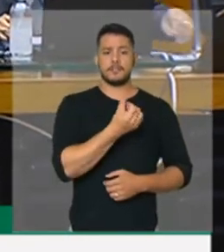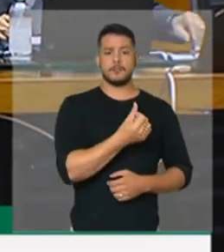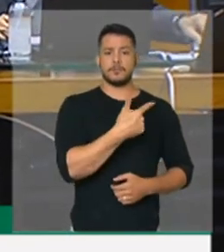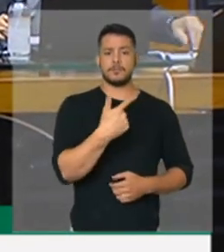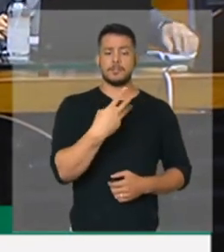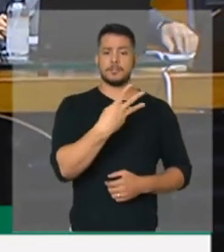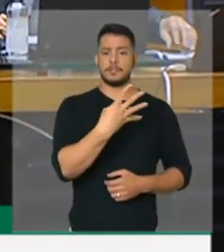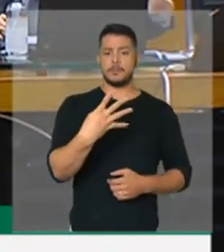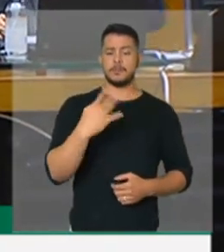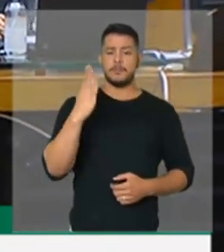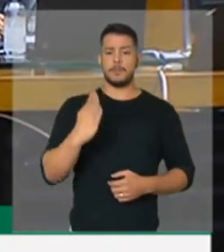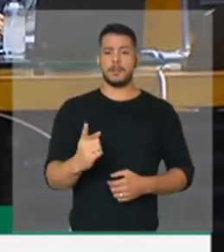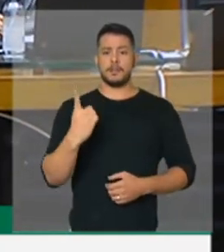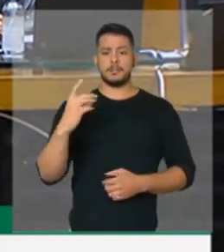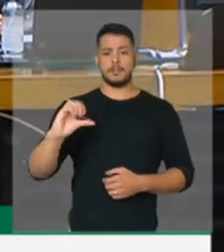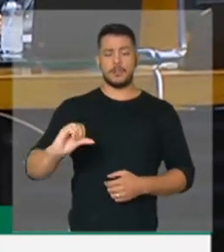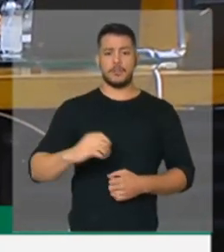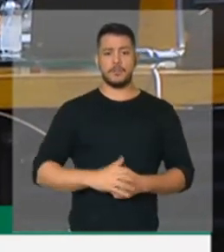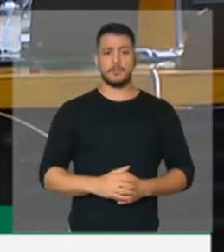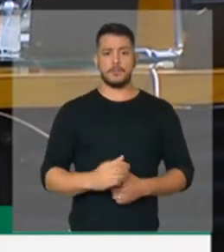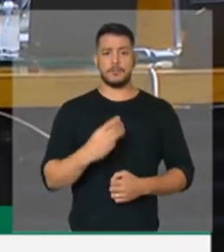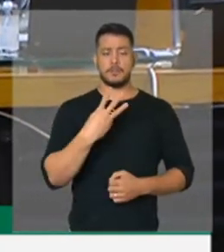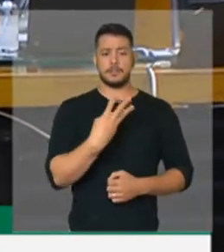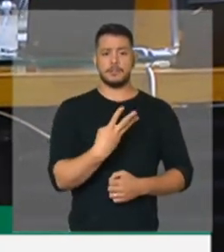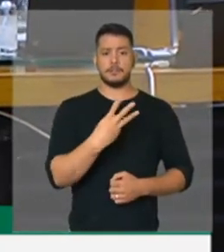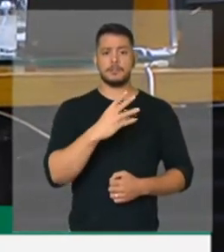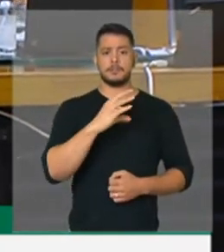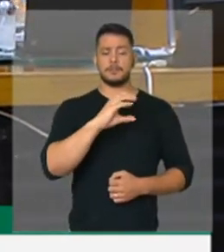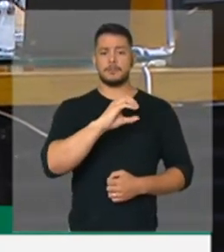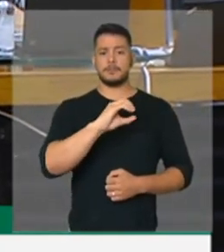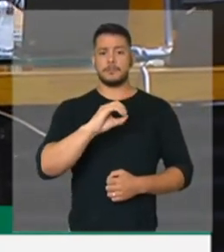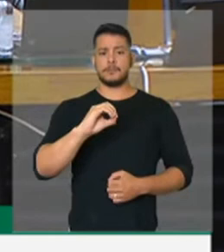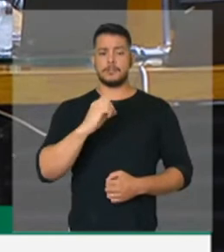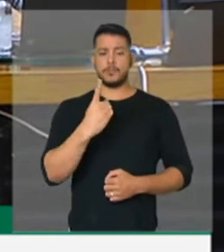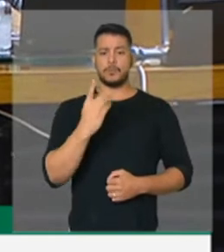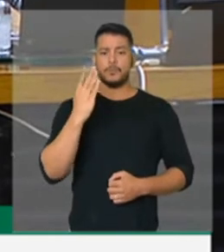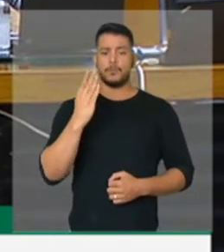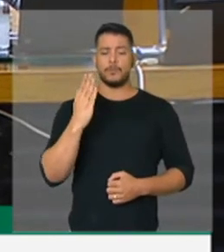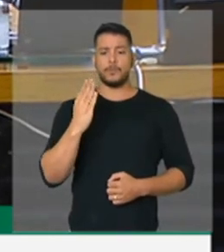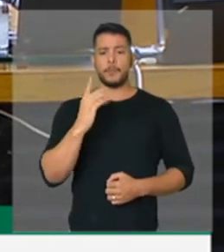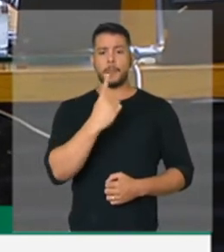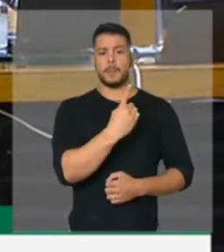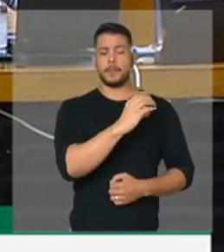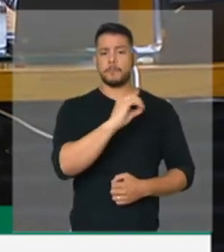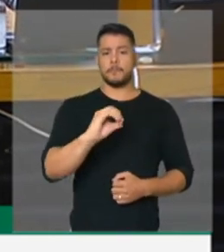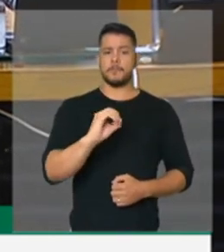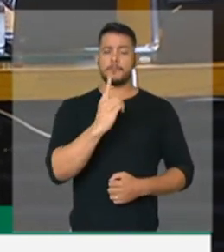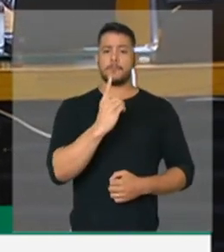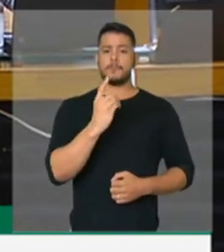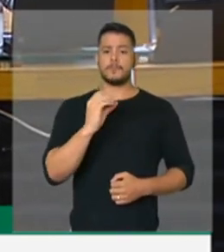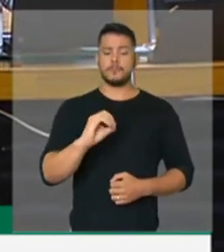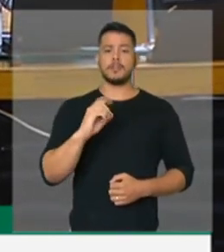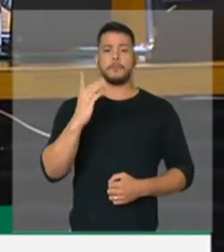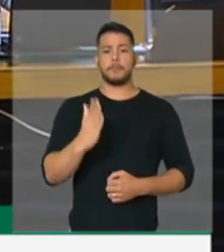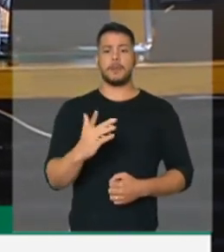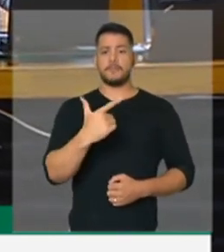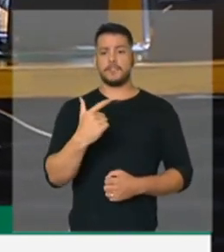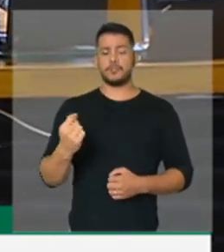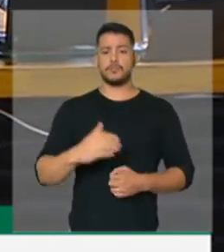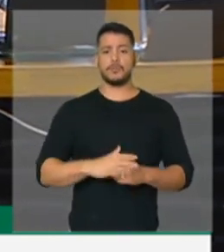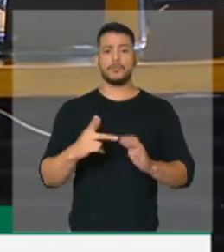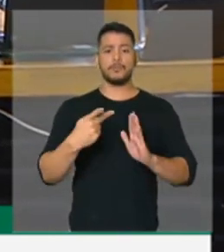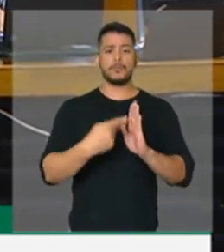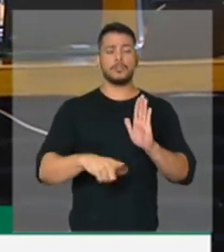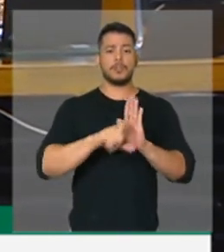6234 de 2019, 301 e 1100 de 2021. Projeto de Lei Complementar número 11